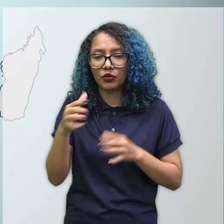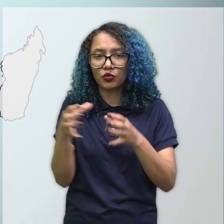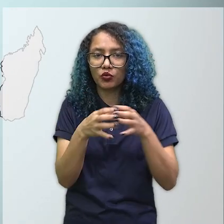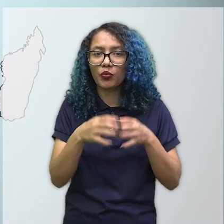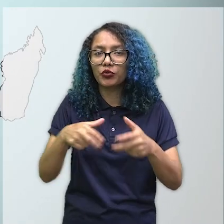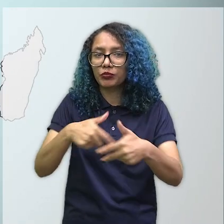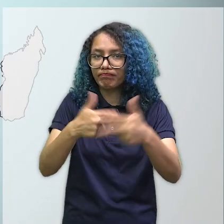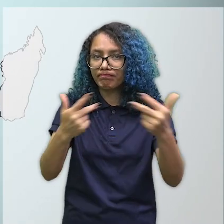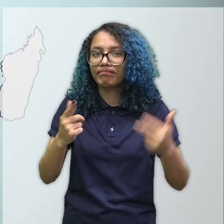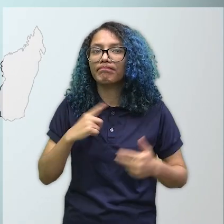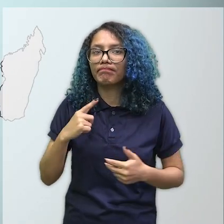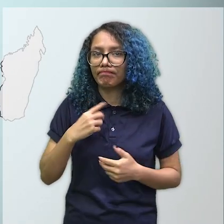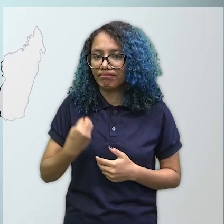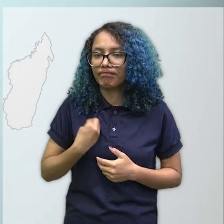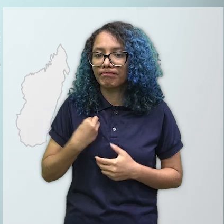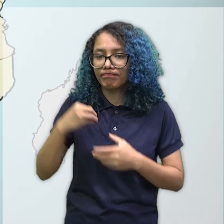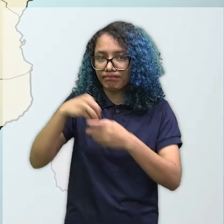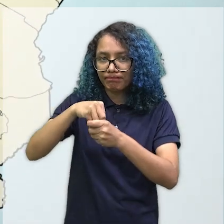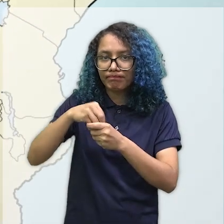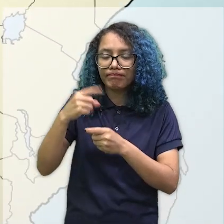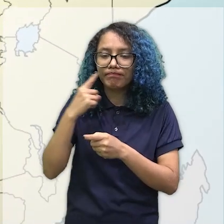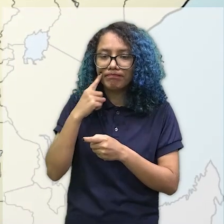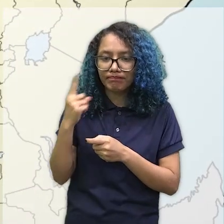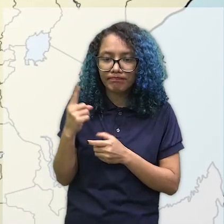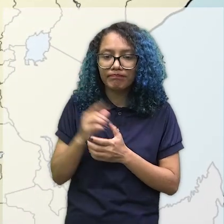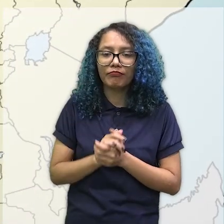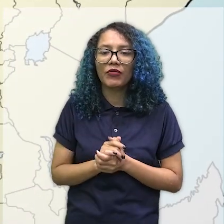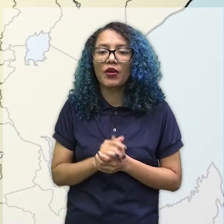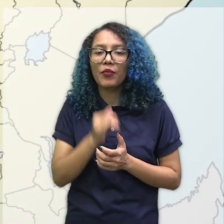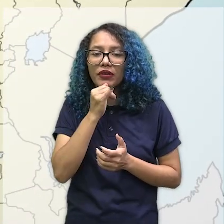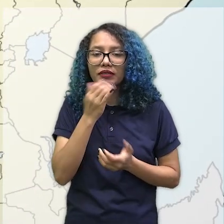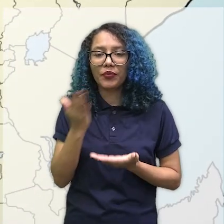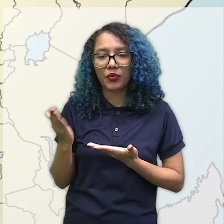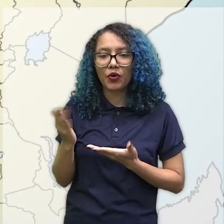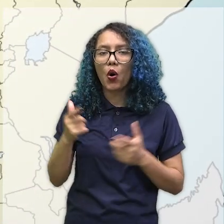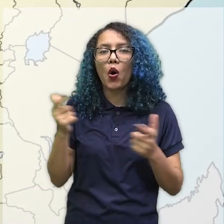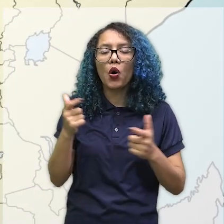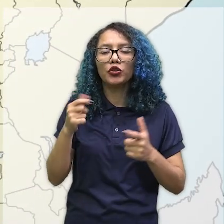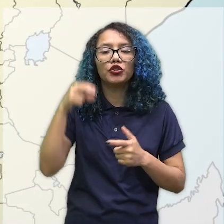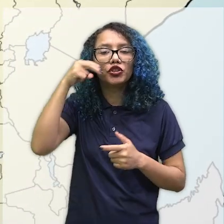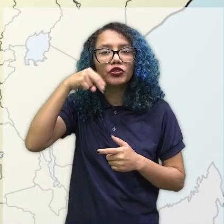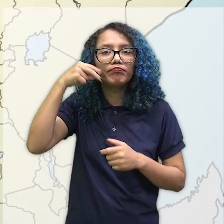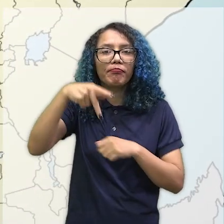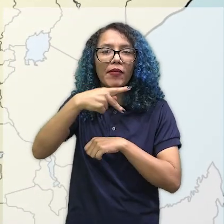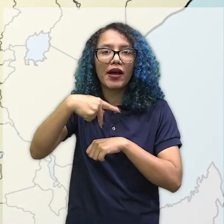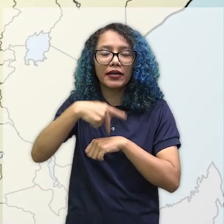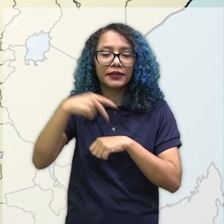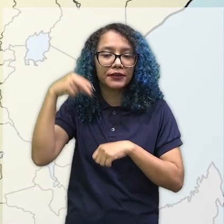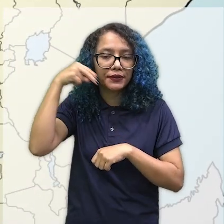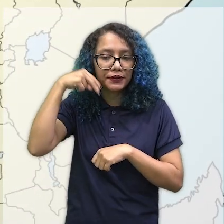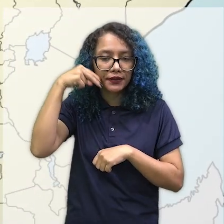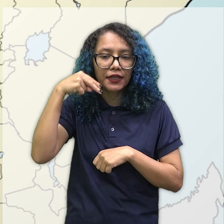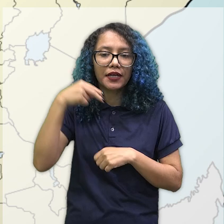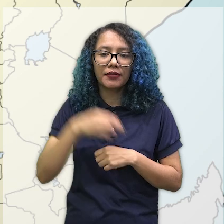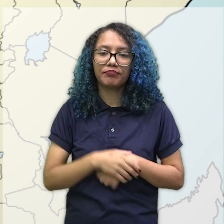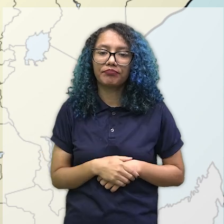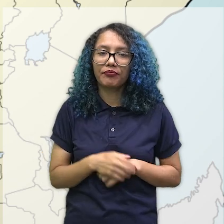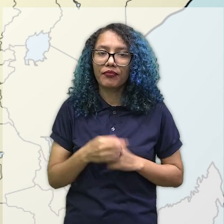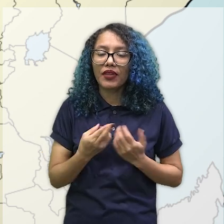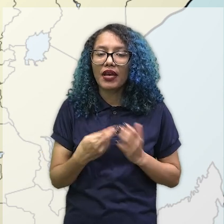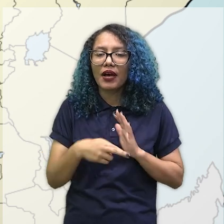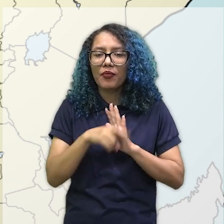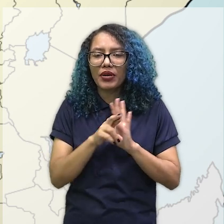grupos étnicos, e um deles é Hausa Fulani, na Nigéria, que representa um exemplo da coexistência